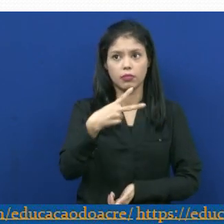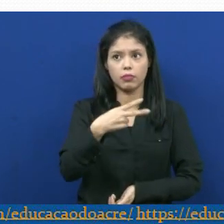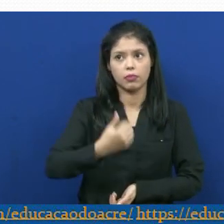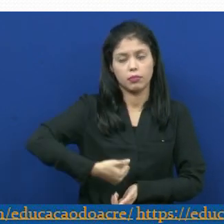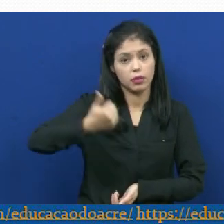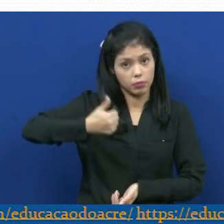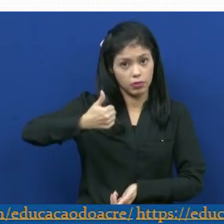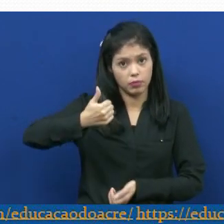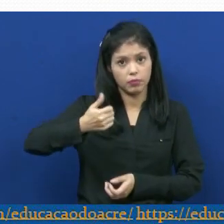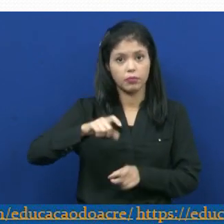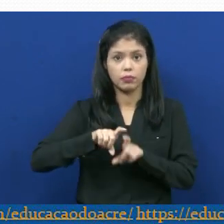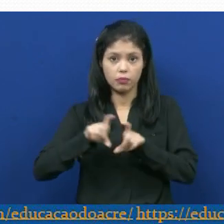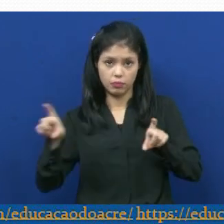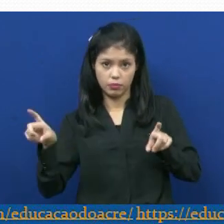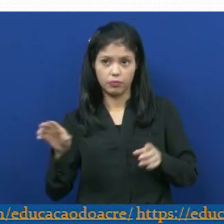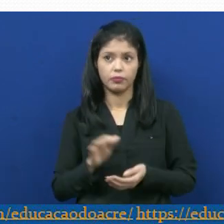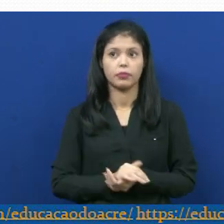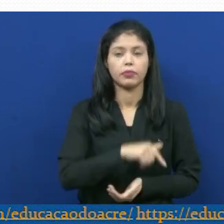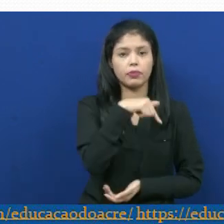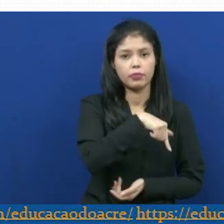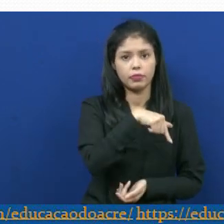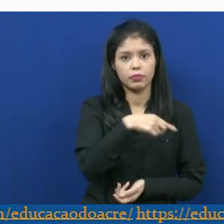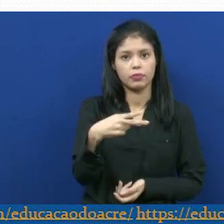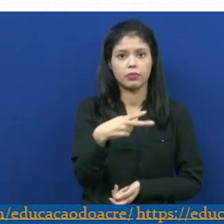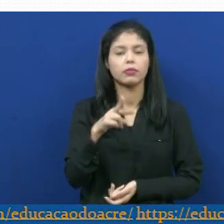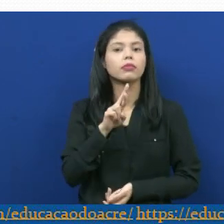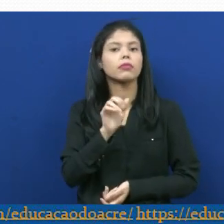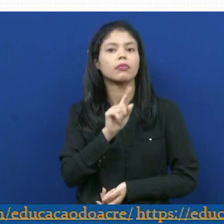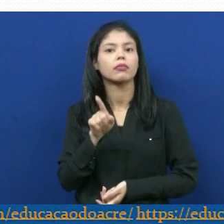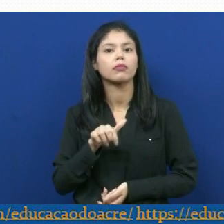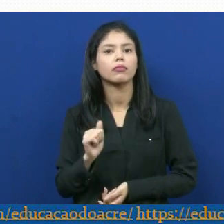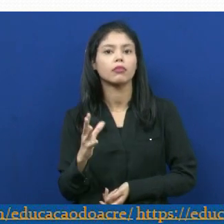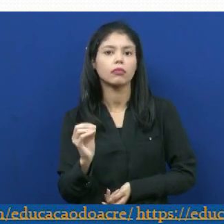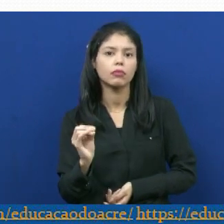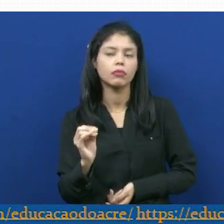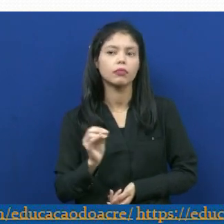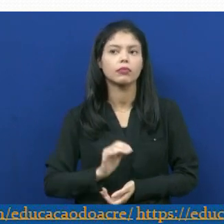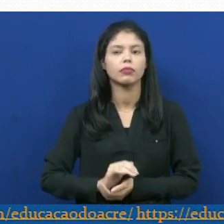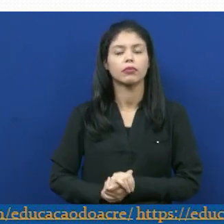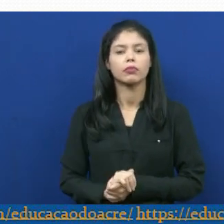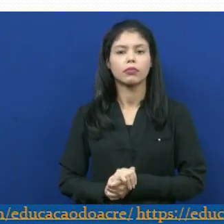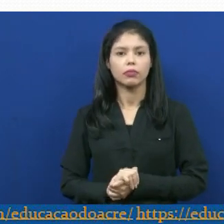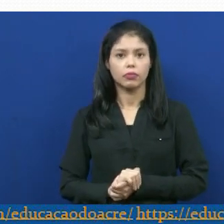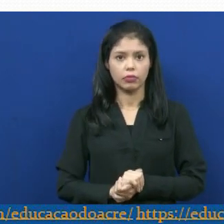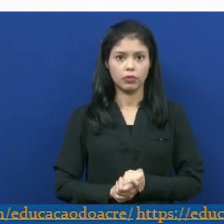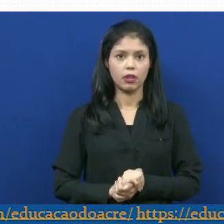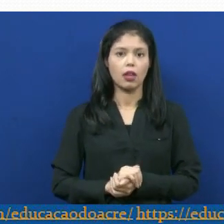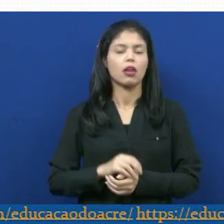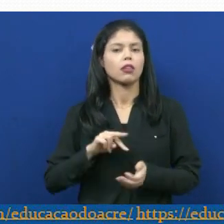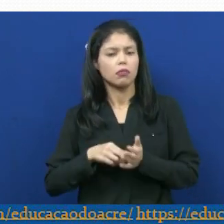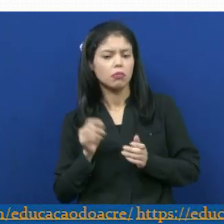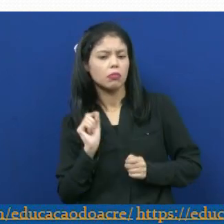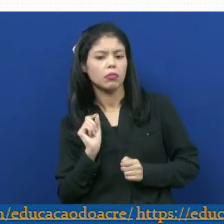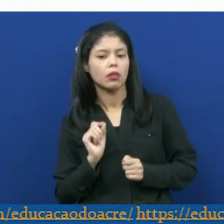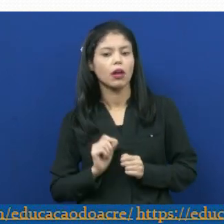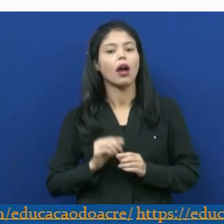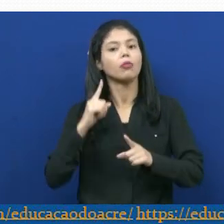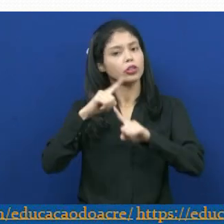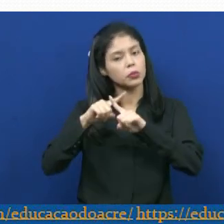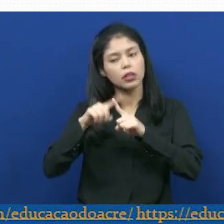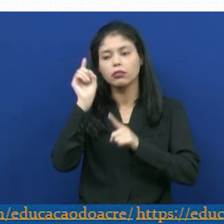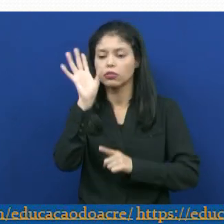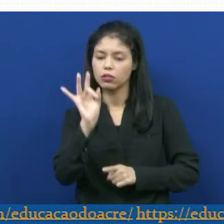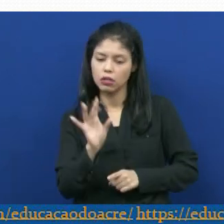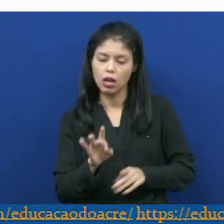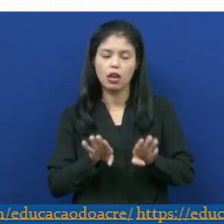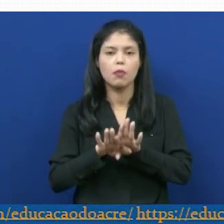nossa sequência, Q é a nossa razão, ou seja, vai ser aquela constante que eu multiplico a cada termo